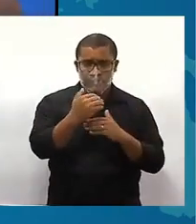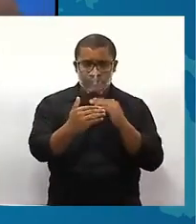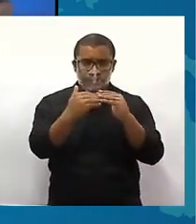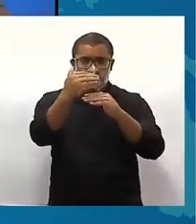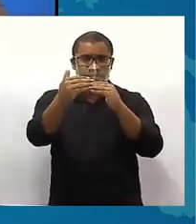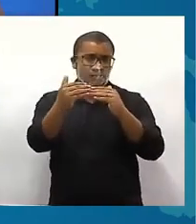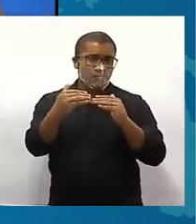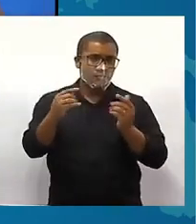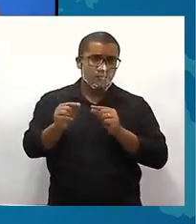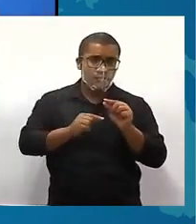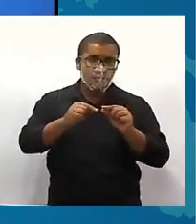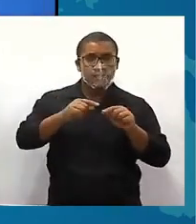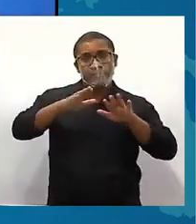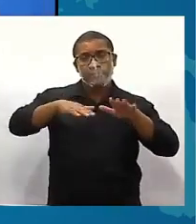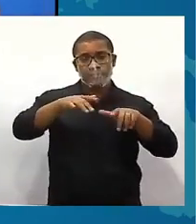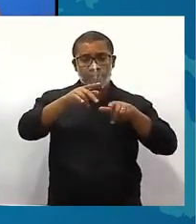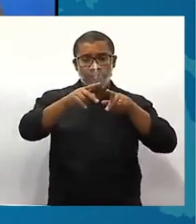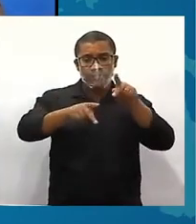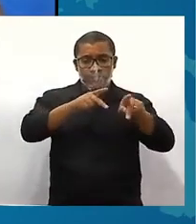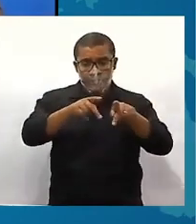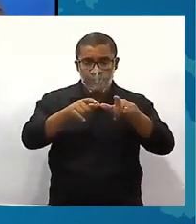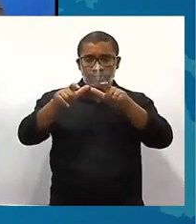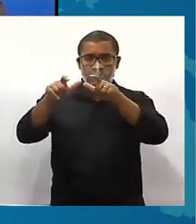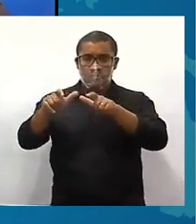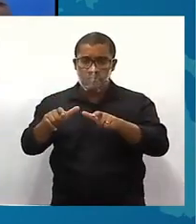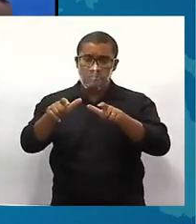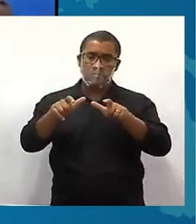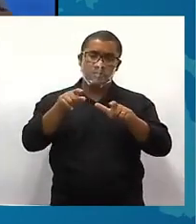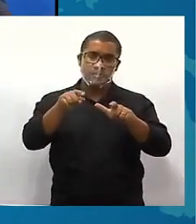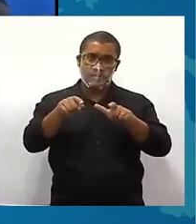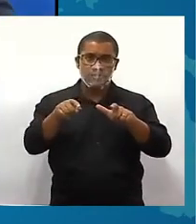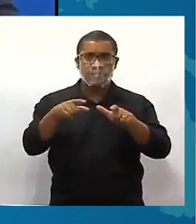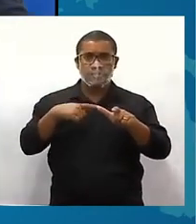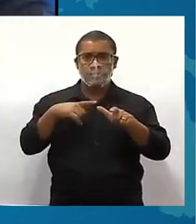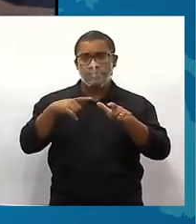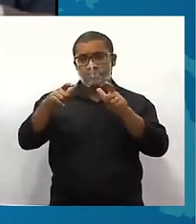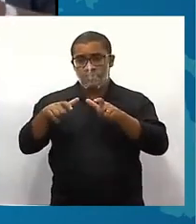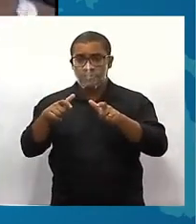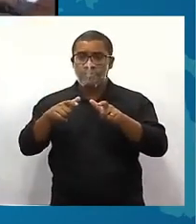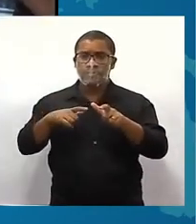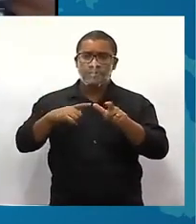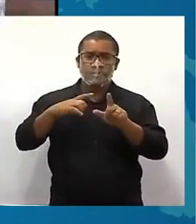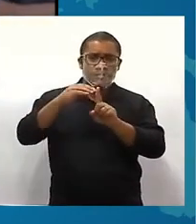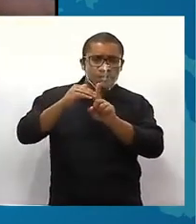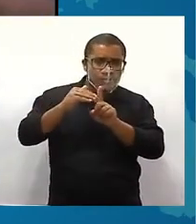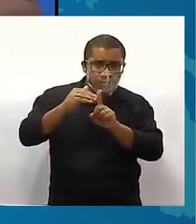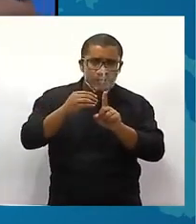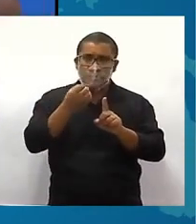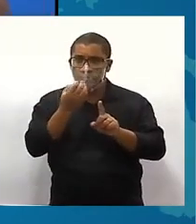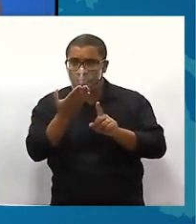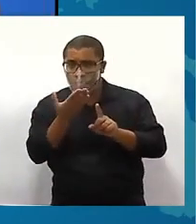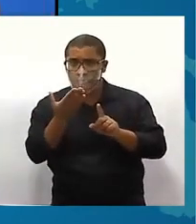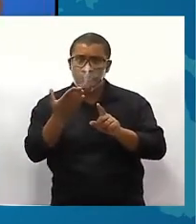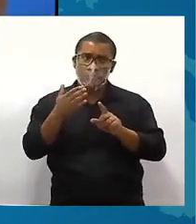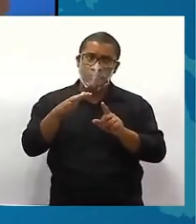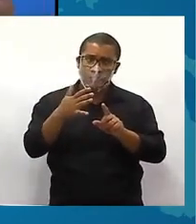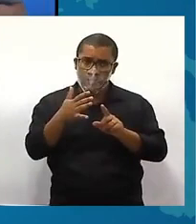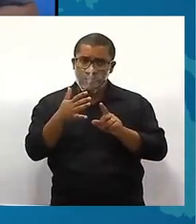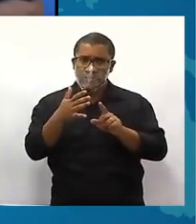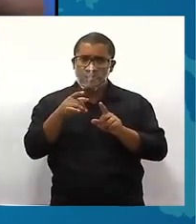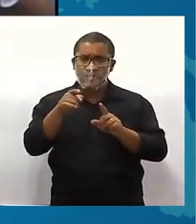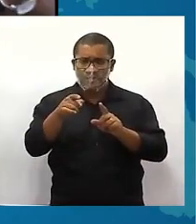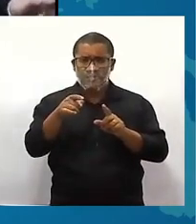que estivessem localizados em áreas climáticas mais propícias. Ou seja, o homem era fruto do meio.